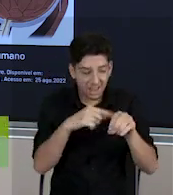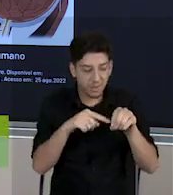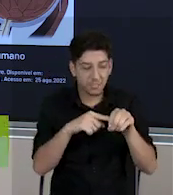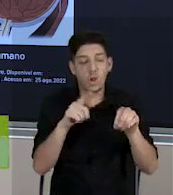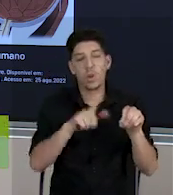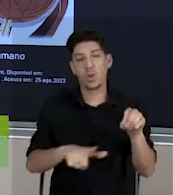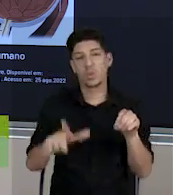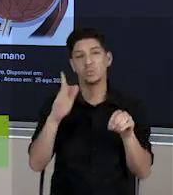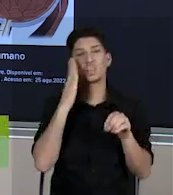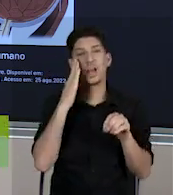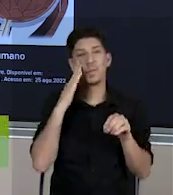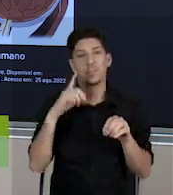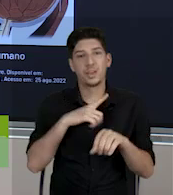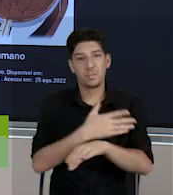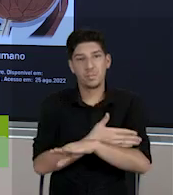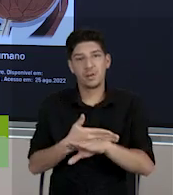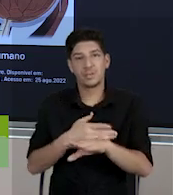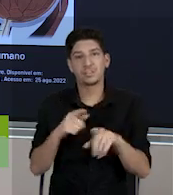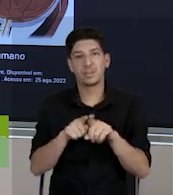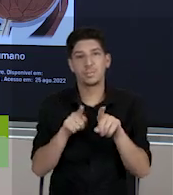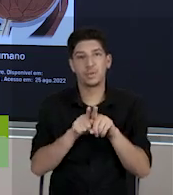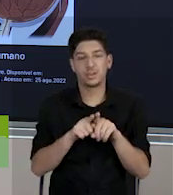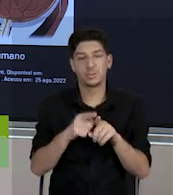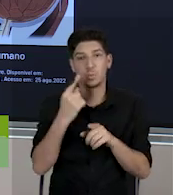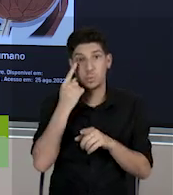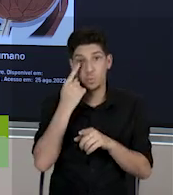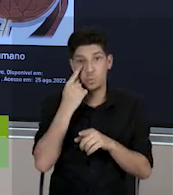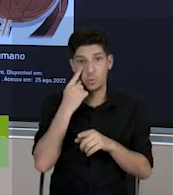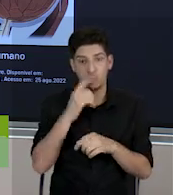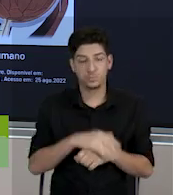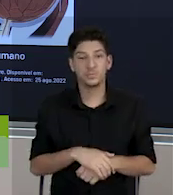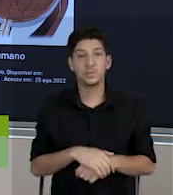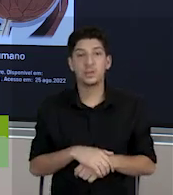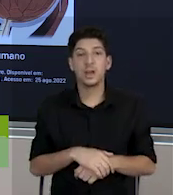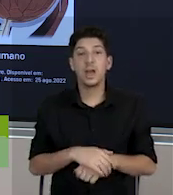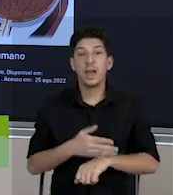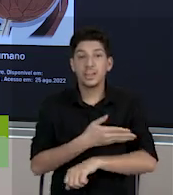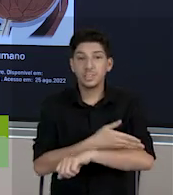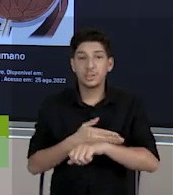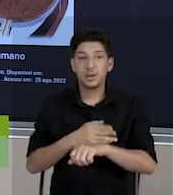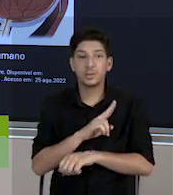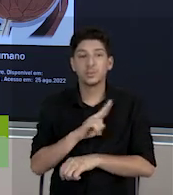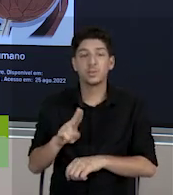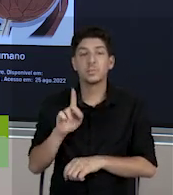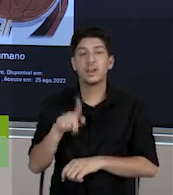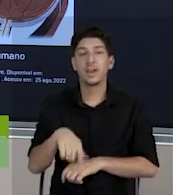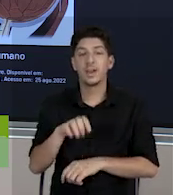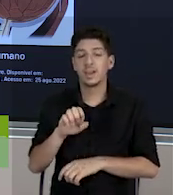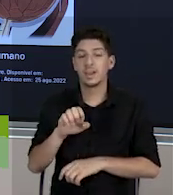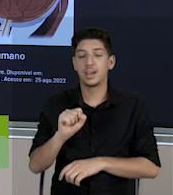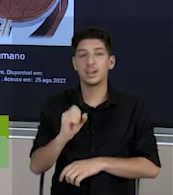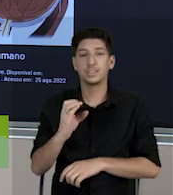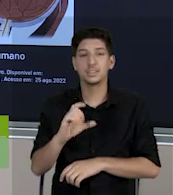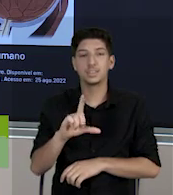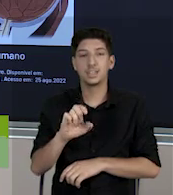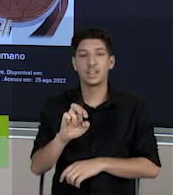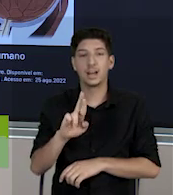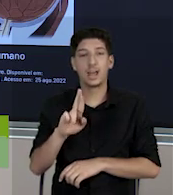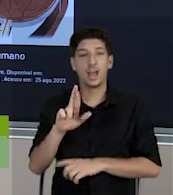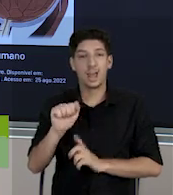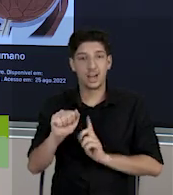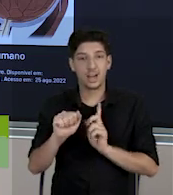ter a partezinha branca também do olho. Essa partezinha branca do olho a gente chama de esclera. A esclera, gente,